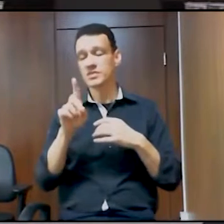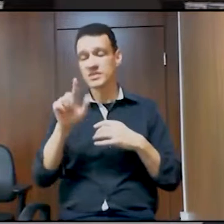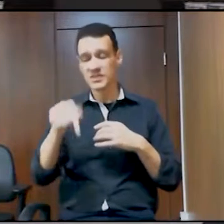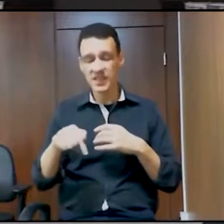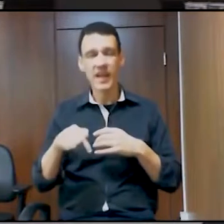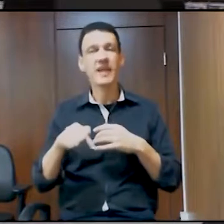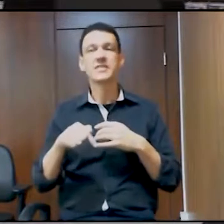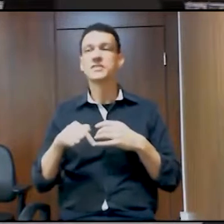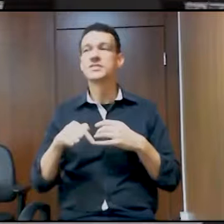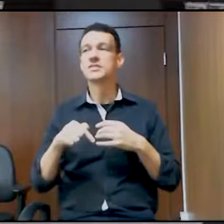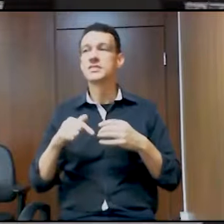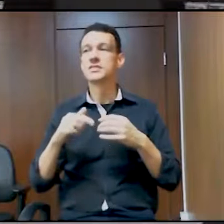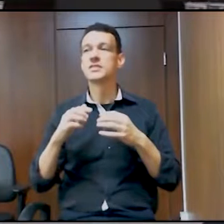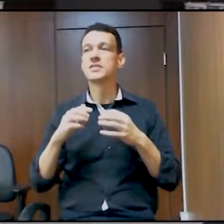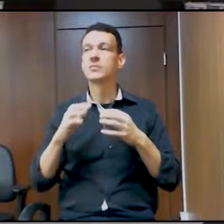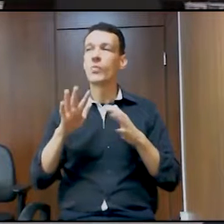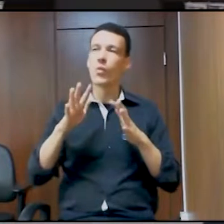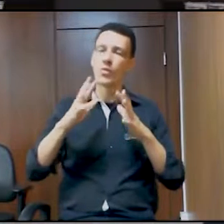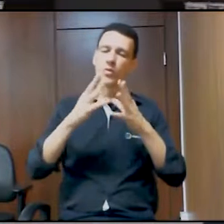Oi?